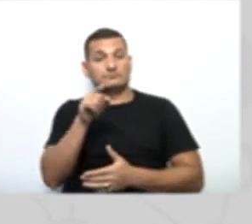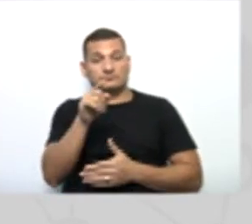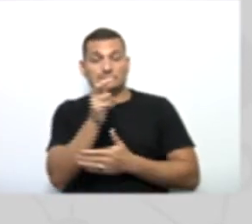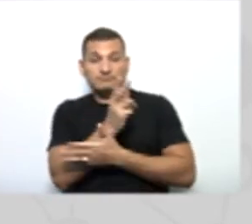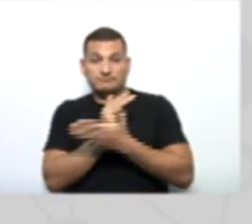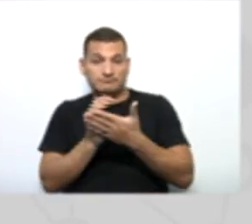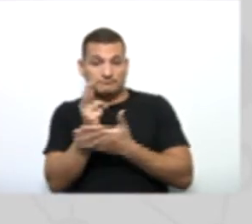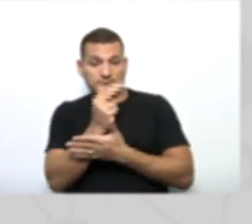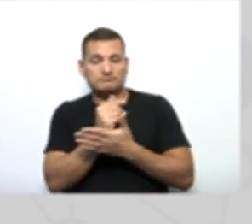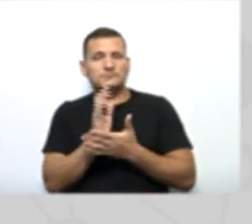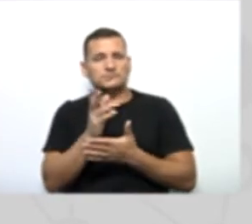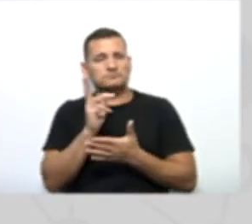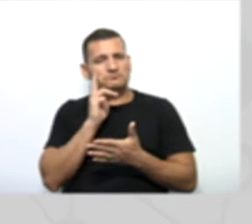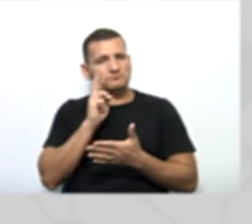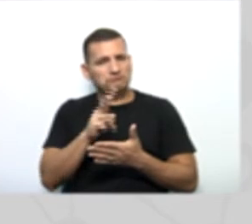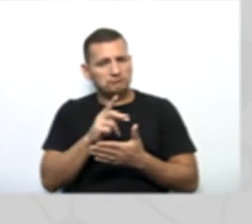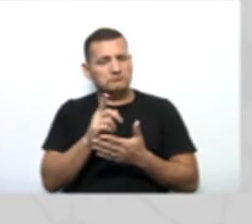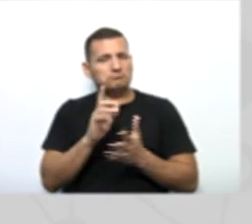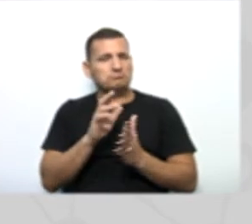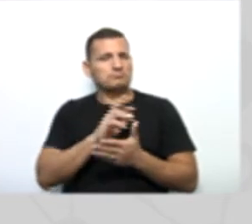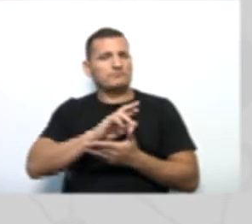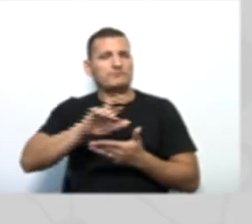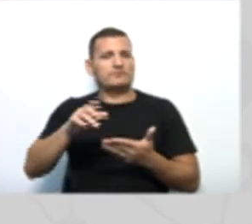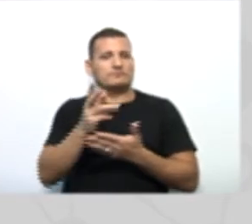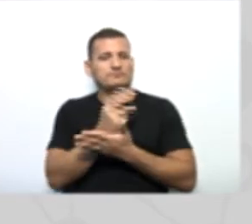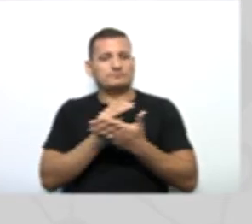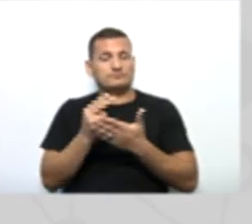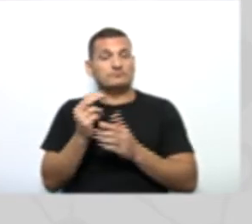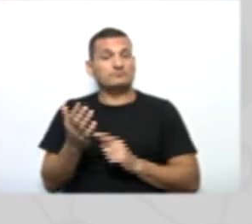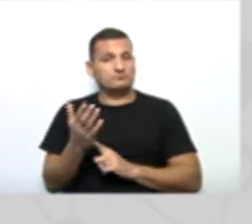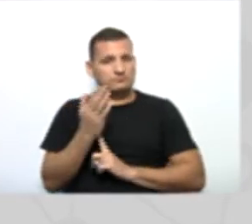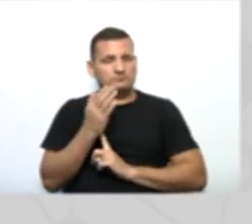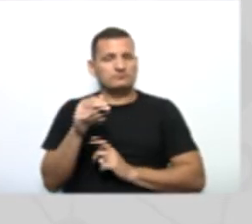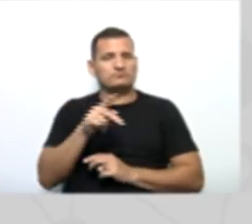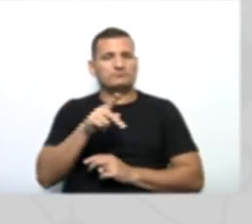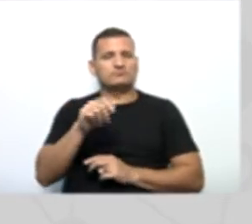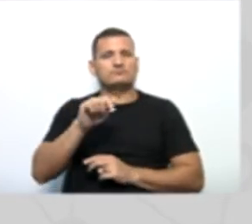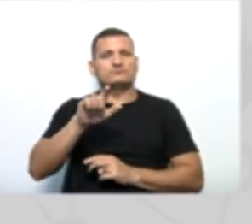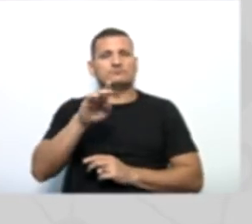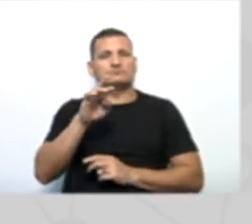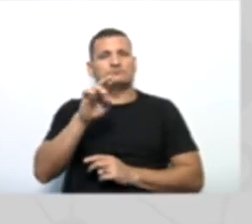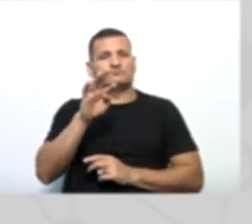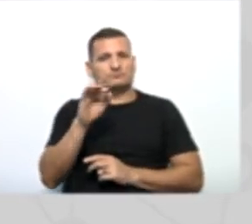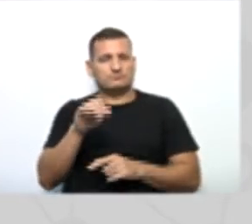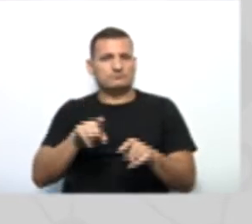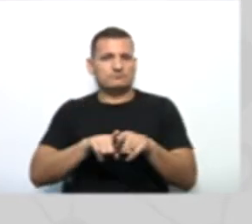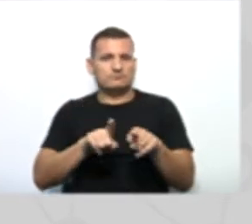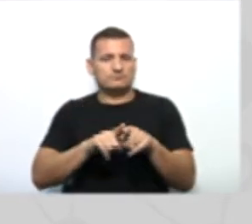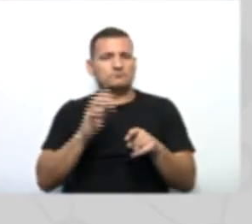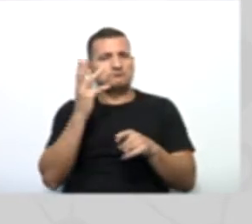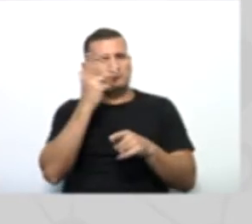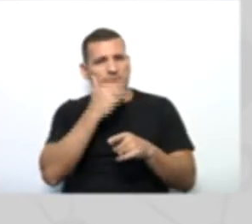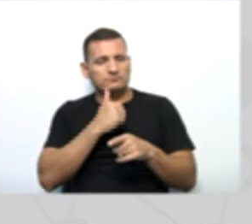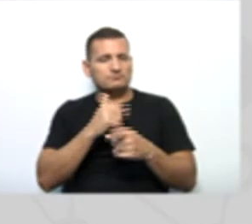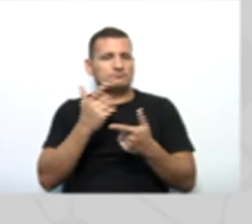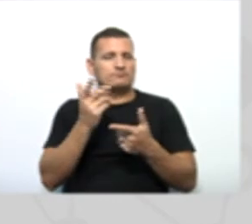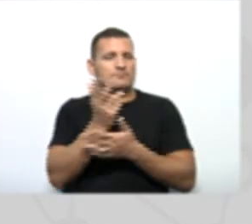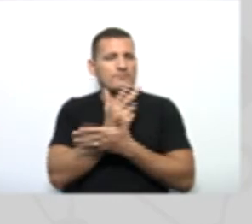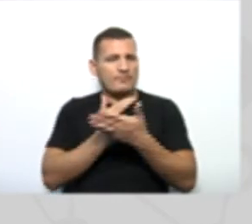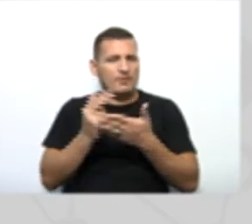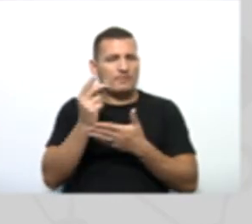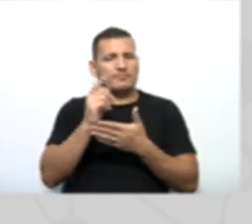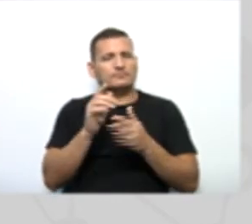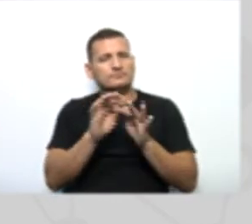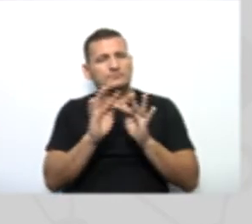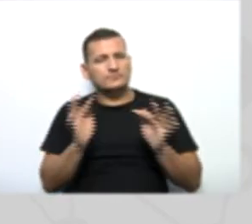muitos mapas interessantíssimos. O professor Alberto também me mostrou muitos mapas bonitos, diferentes desses aqui, mapas criativos,